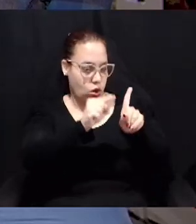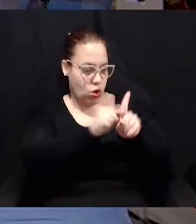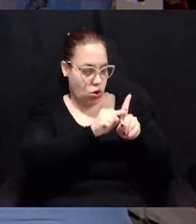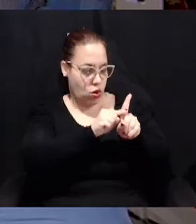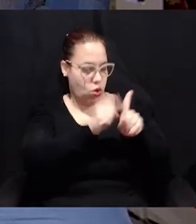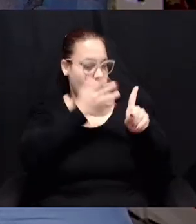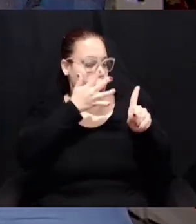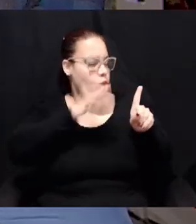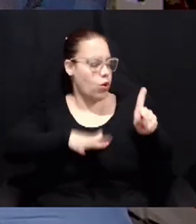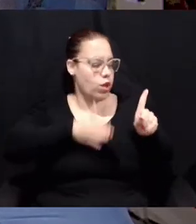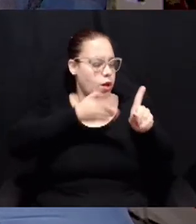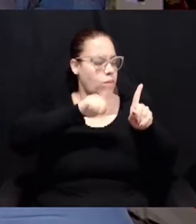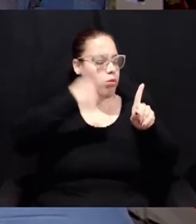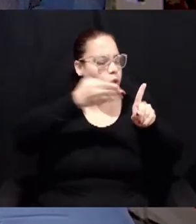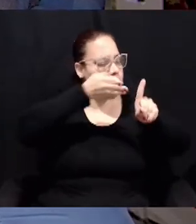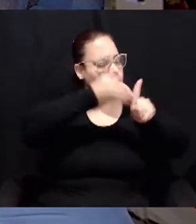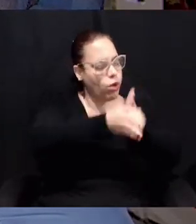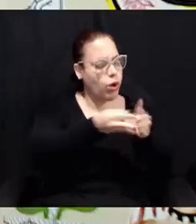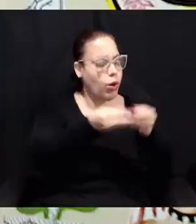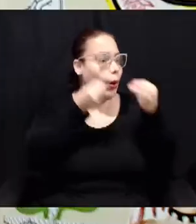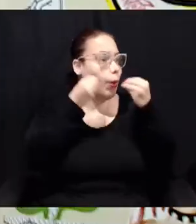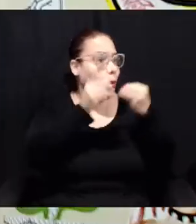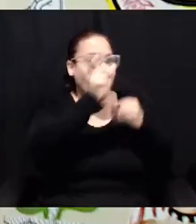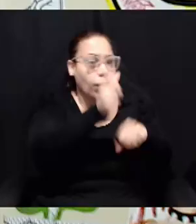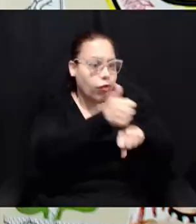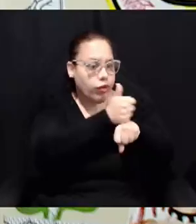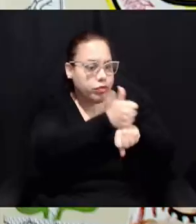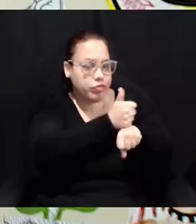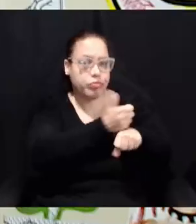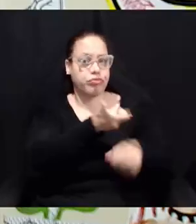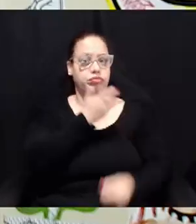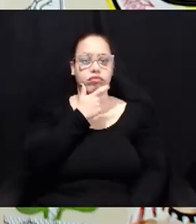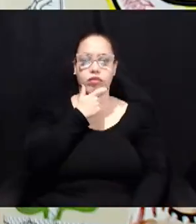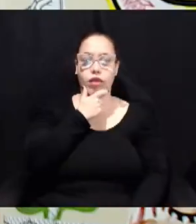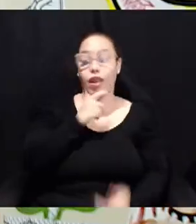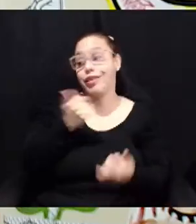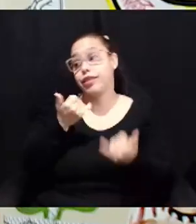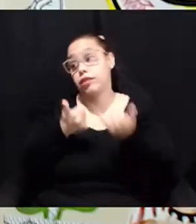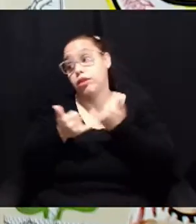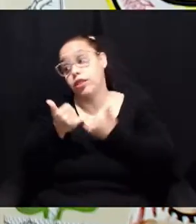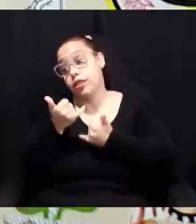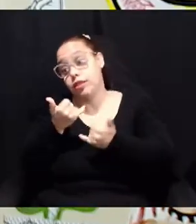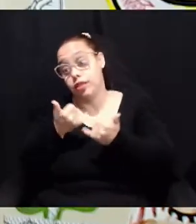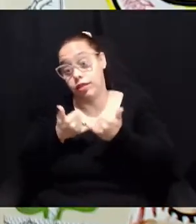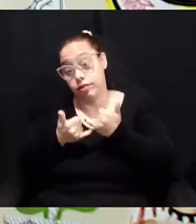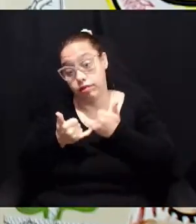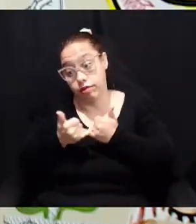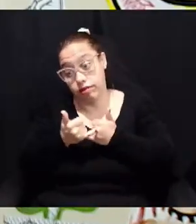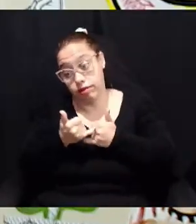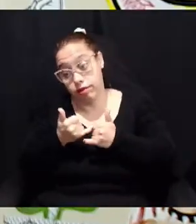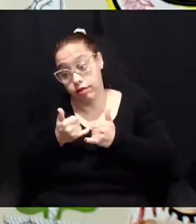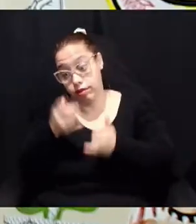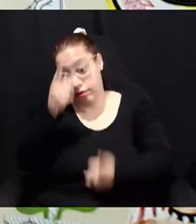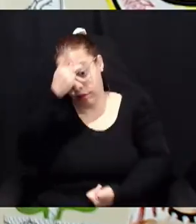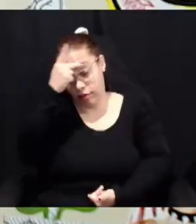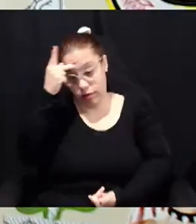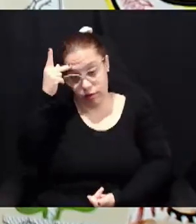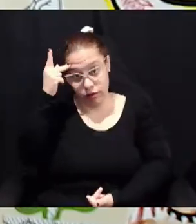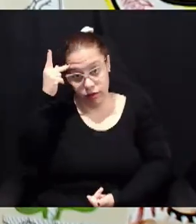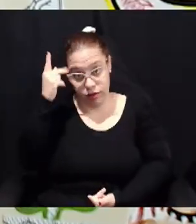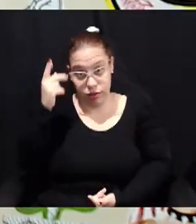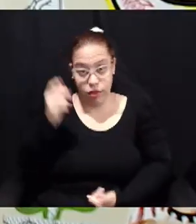é que é isso? Então, o quadrinho até a gente brinca, né? Que muitas pessoas chamam o quadrinho de arte